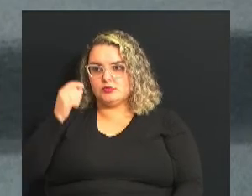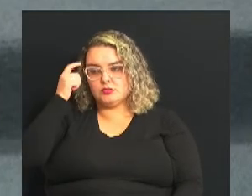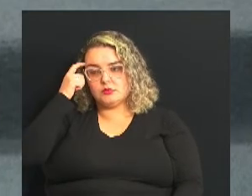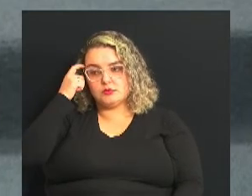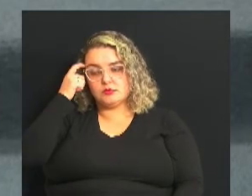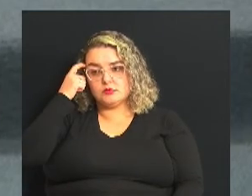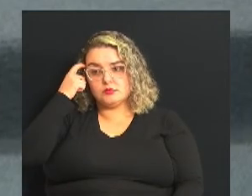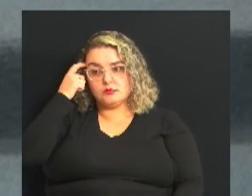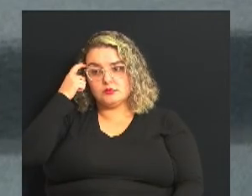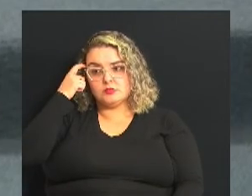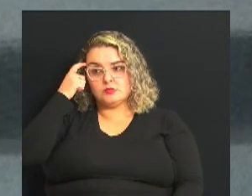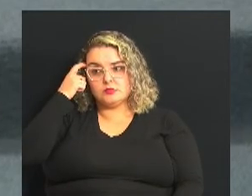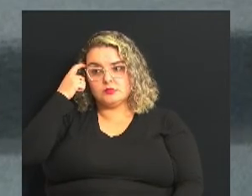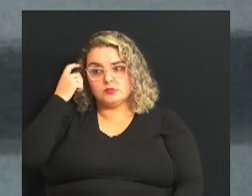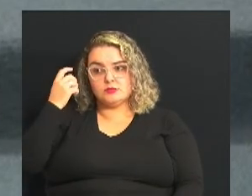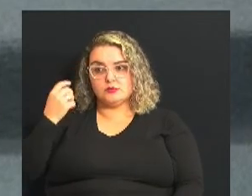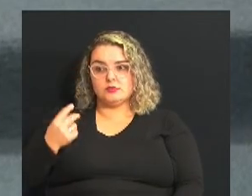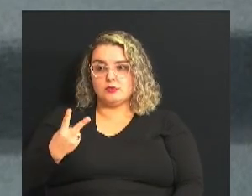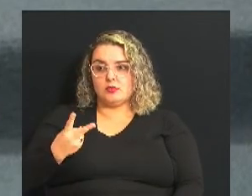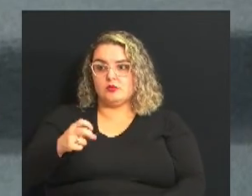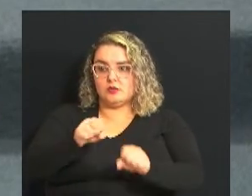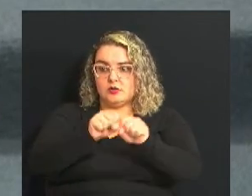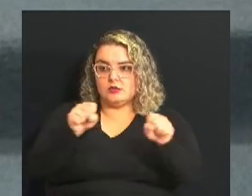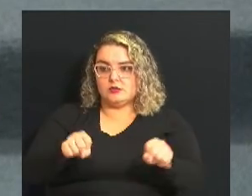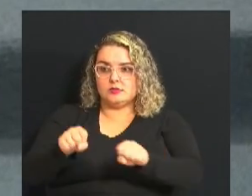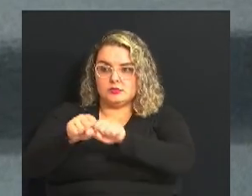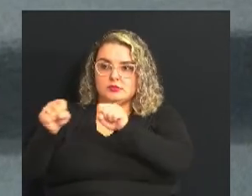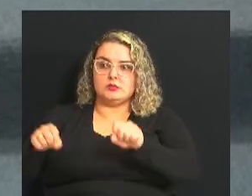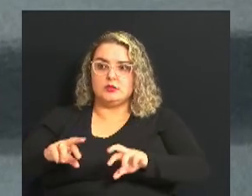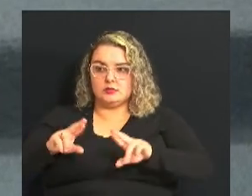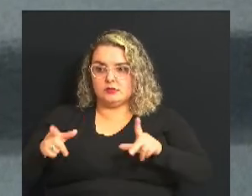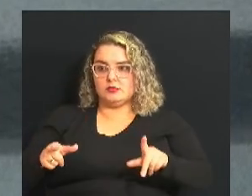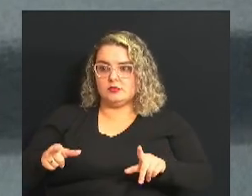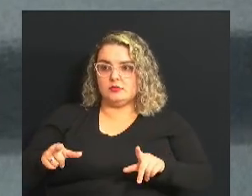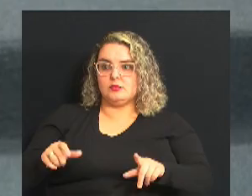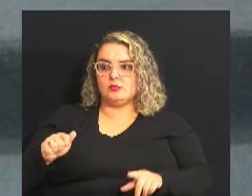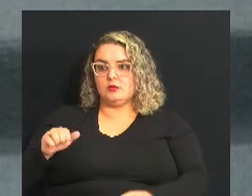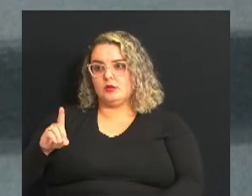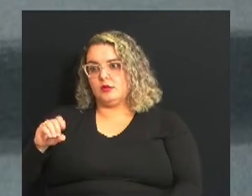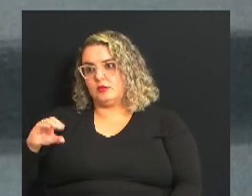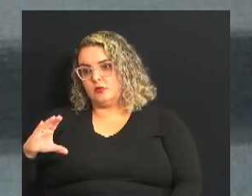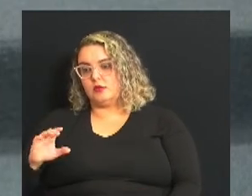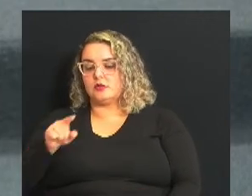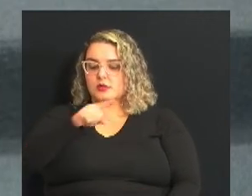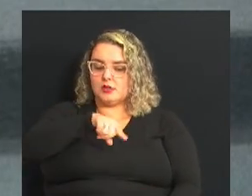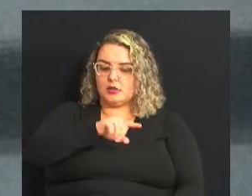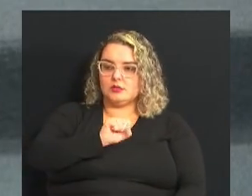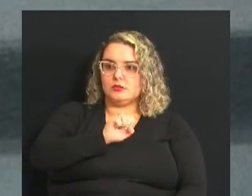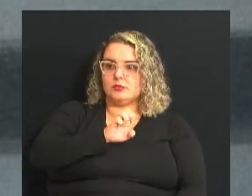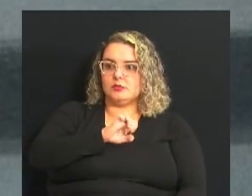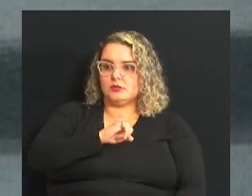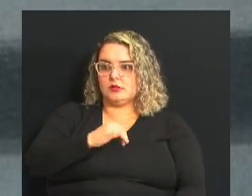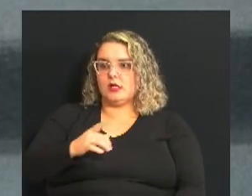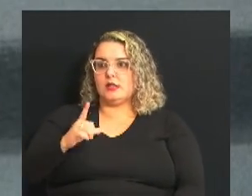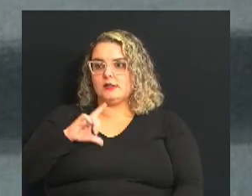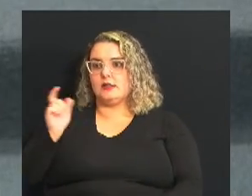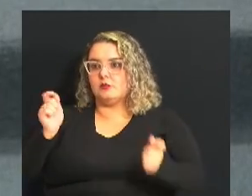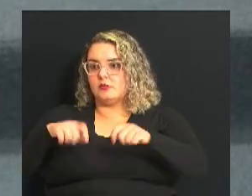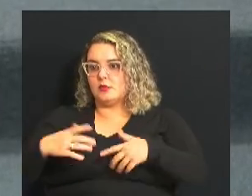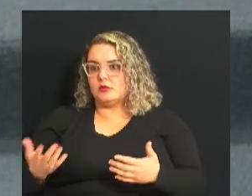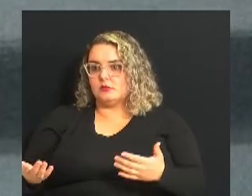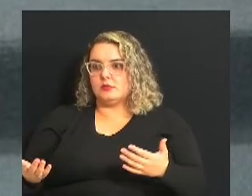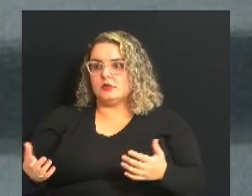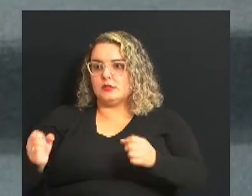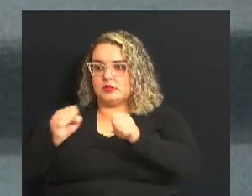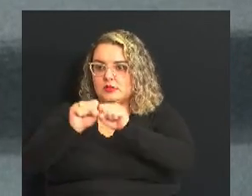trâmite. Sei que são 2 sistemas diferentes, usam o SIGA-DOC, eles estão usando o SEI. Existe alguma possibilidade desses sistemas